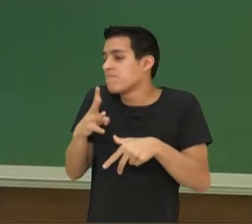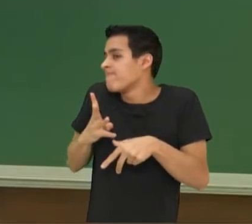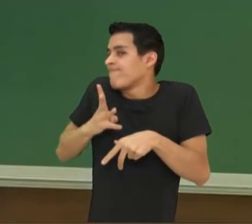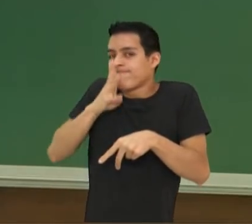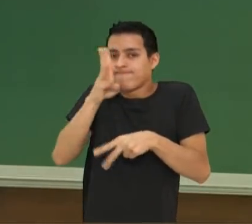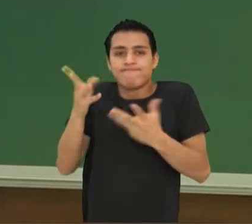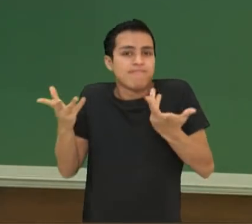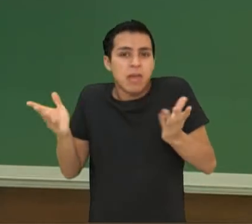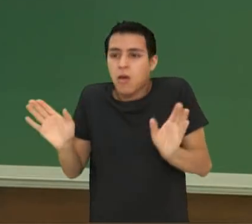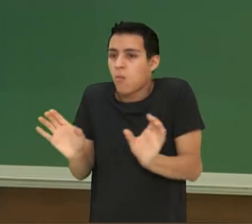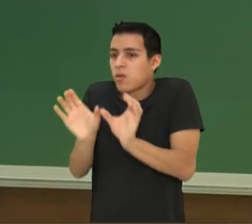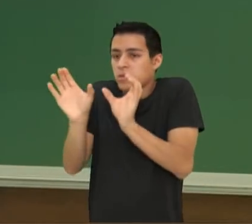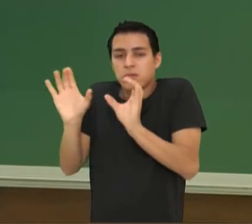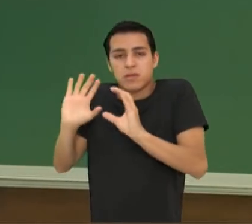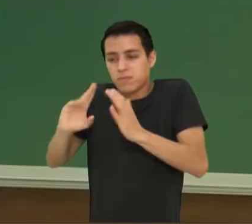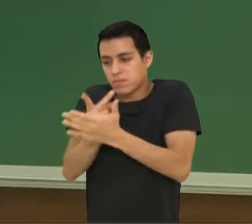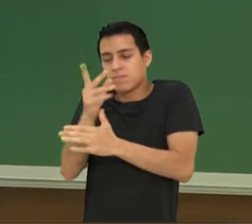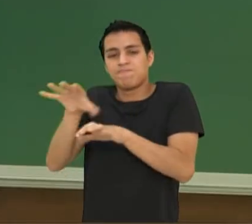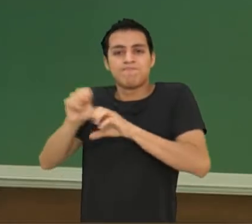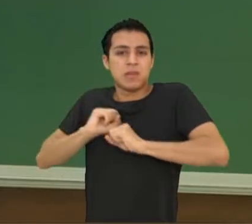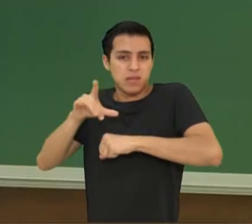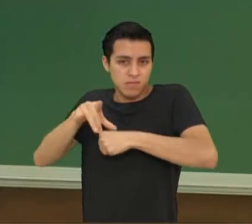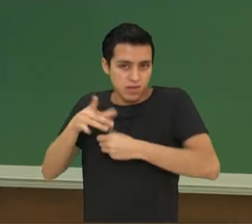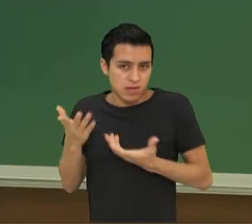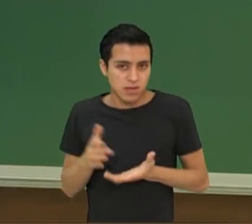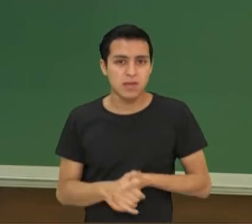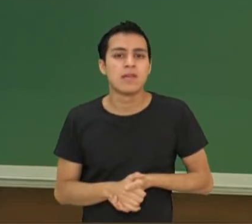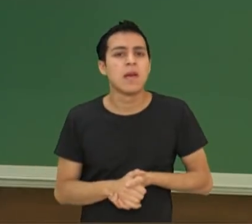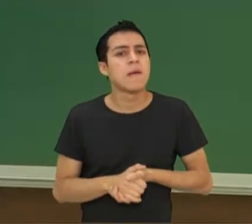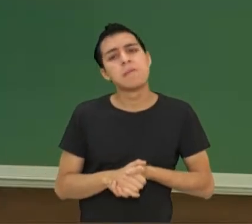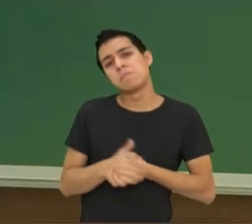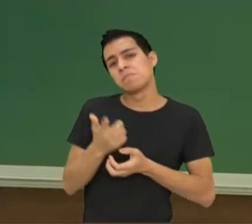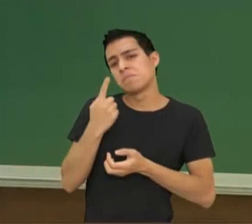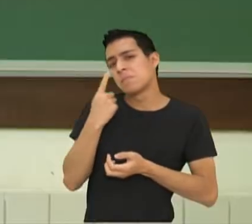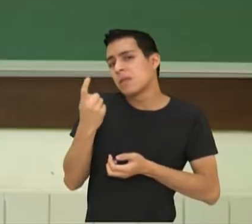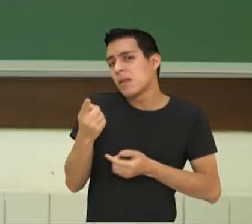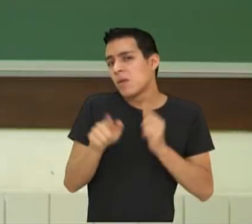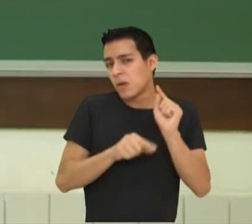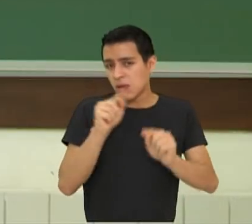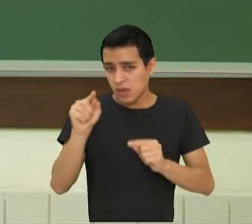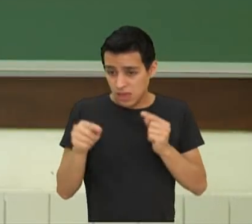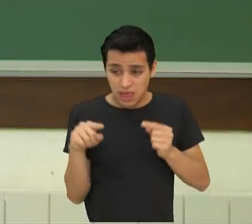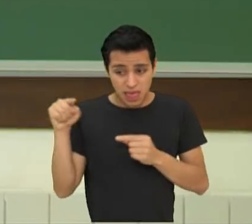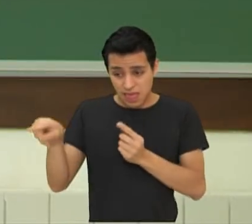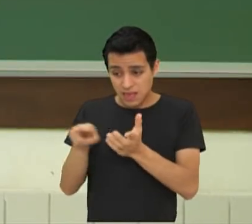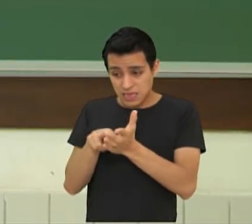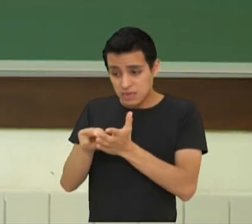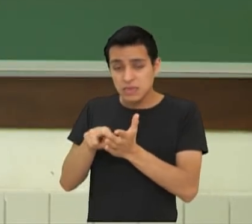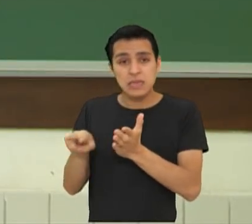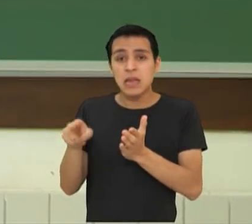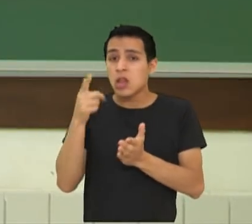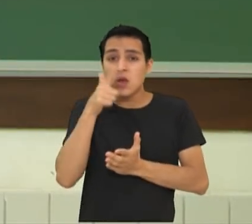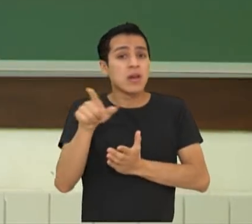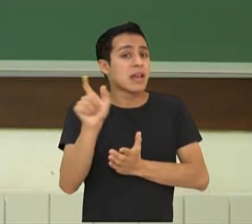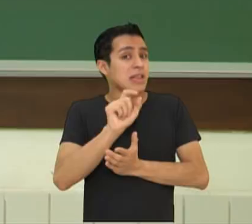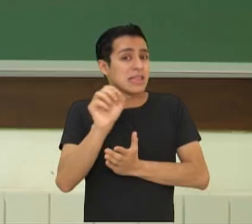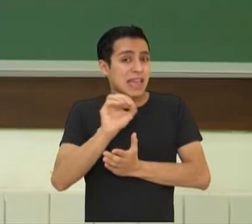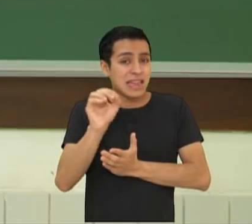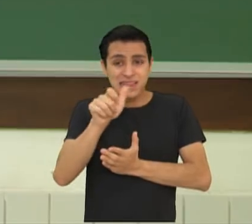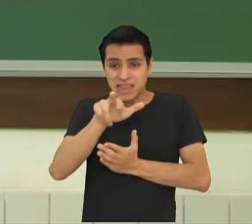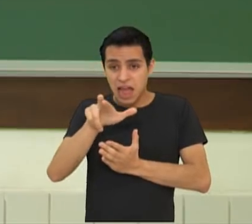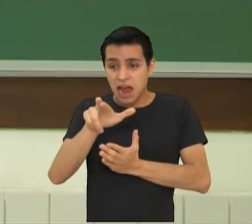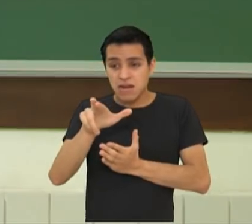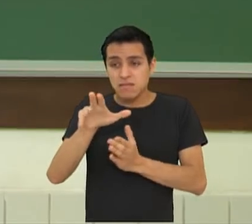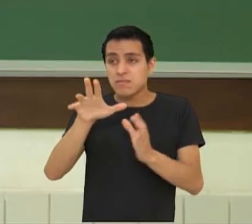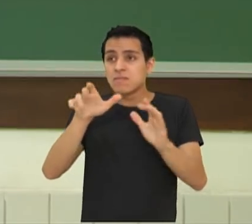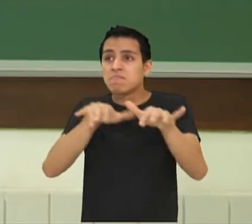com ela de maneira acidental. E olha que interessante isso, pessoal. Ela é uma bactéria que não sobrevive na presença do oxigênio,